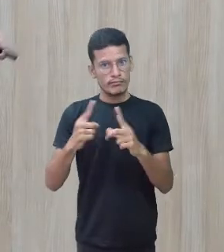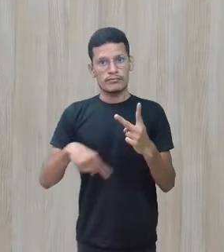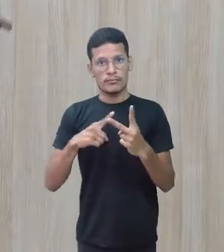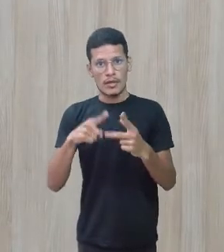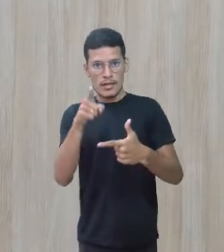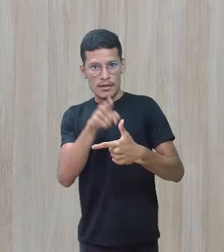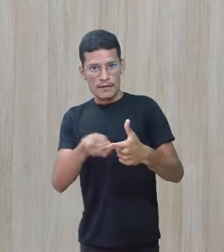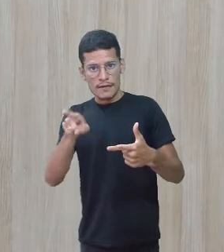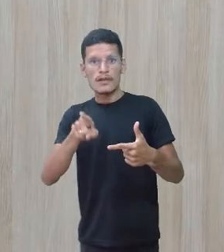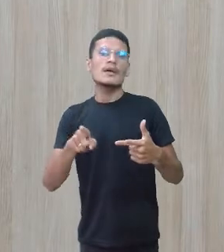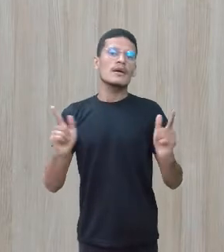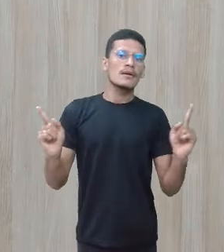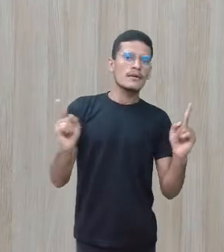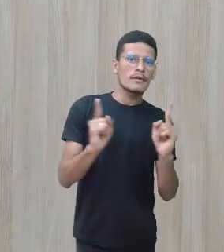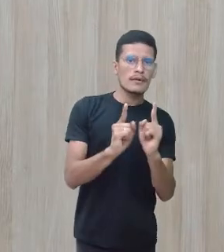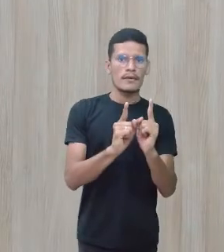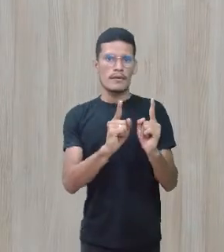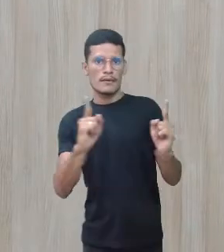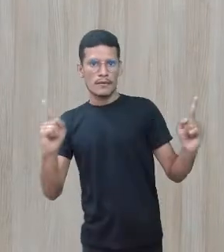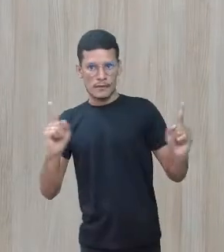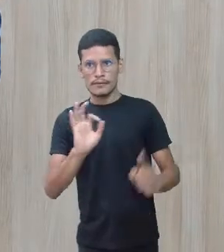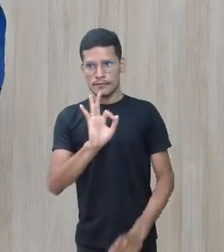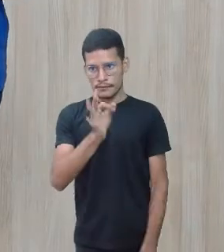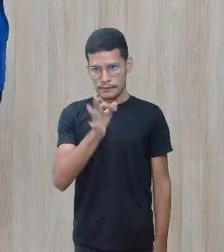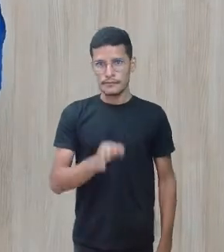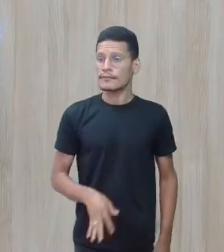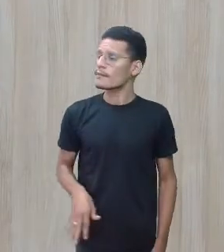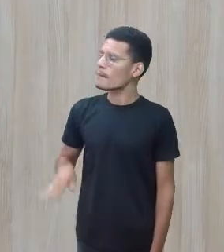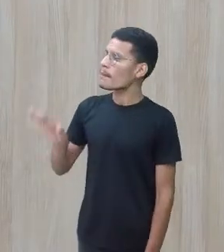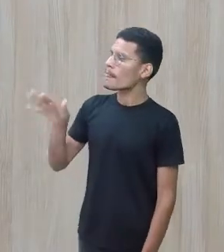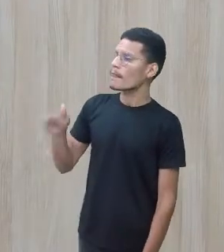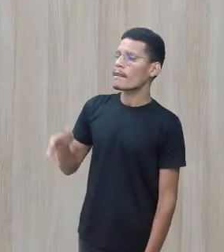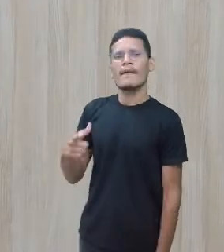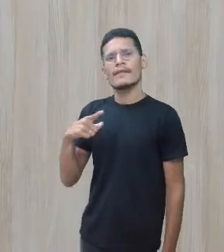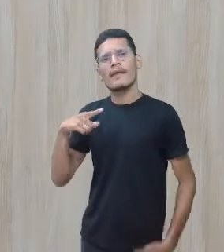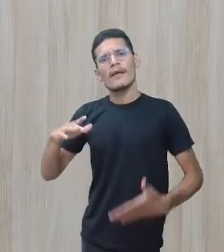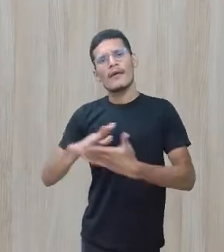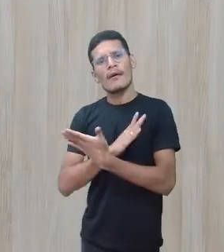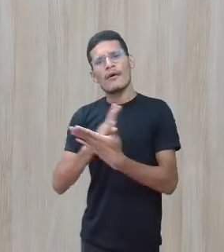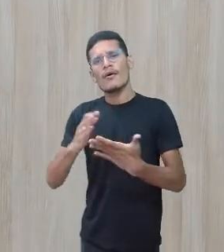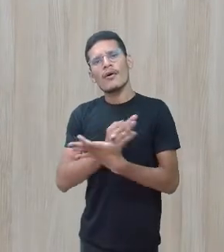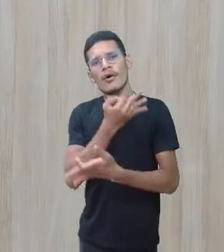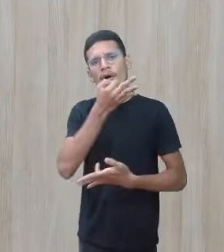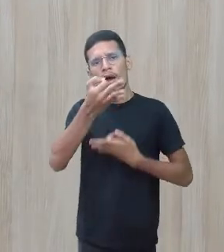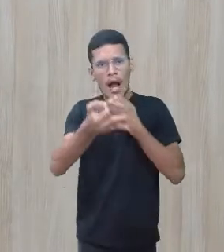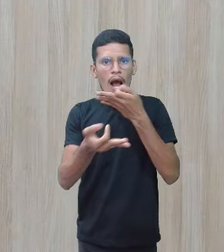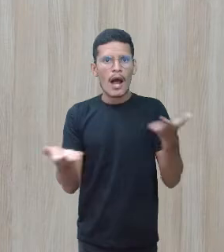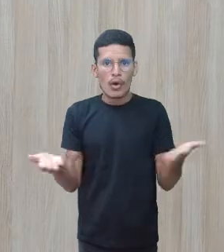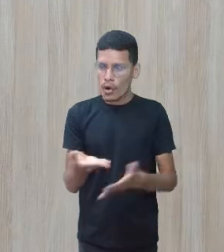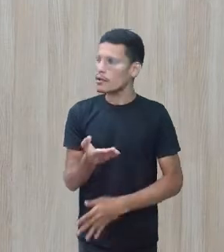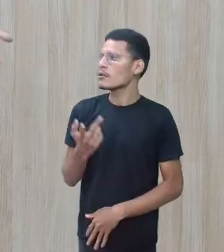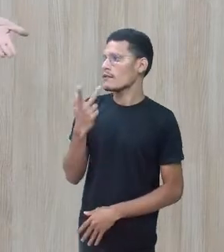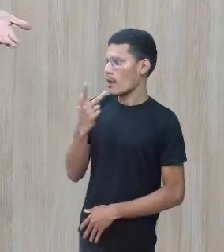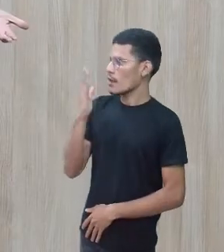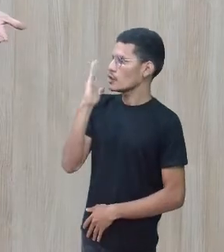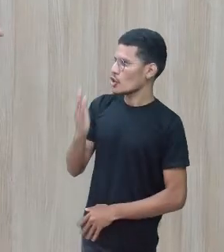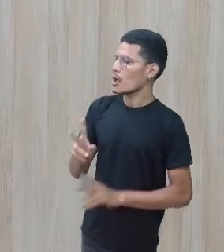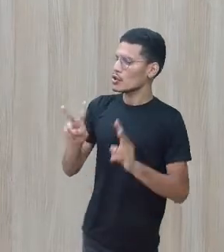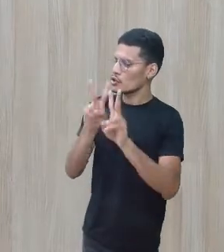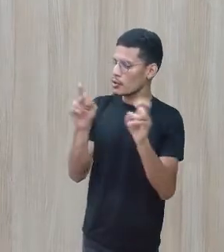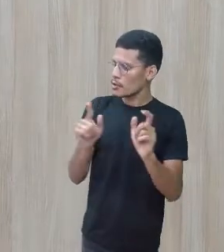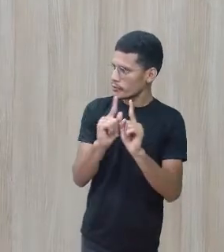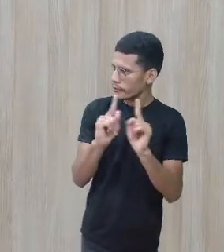para ampliar ou reduzir, tá certo? E aí, professor Pedro, se eu tenho algum comentário até esse primeiro momento, tá vendo que eu já falei sobre